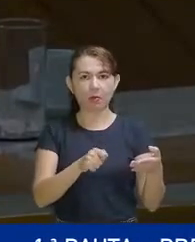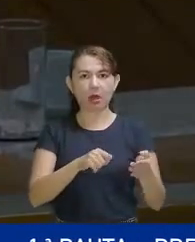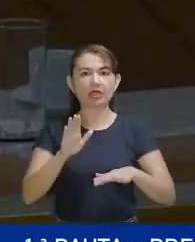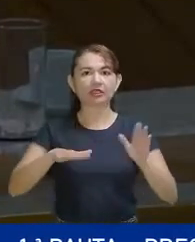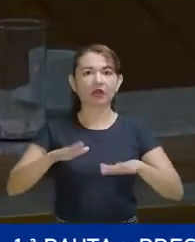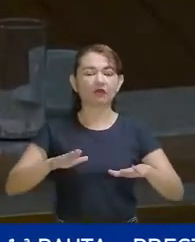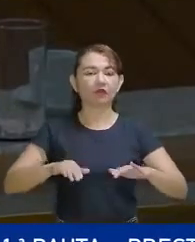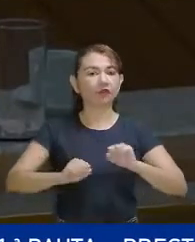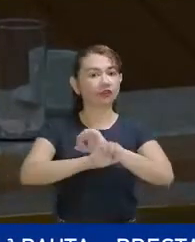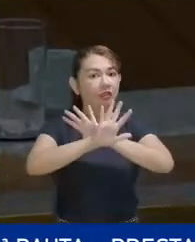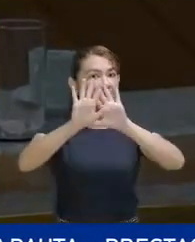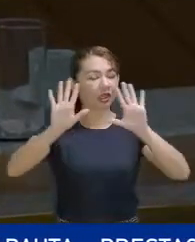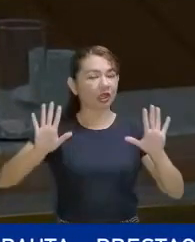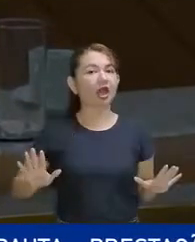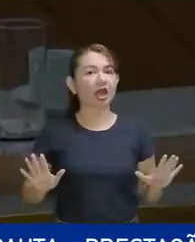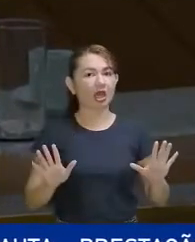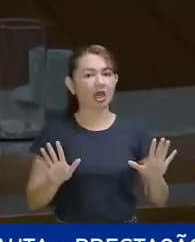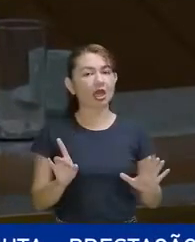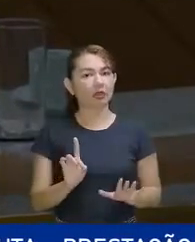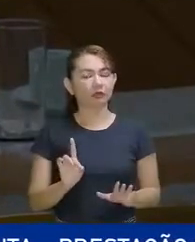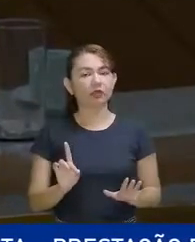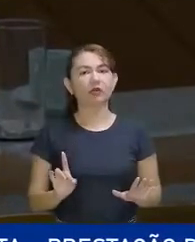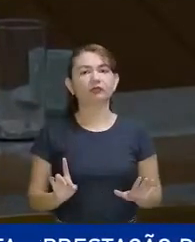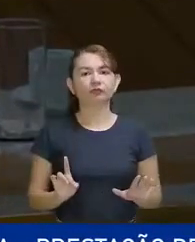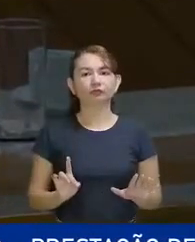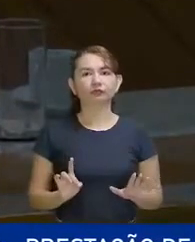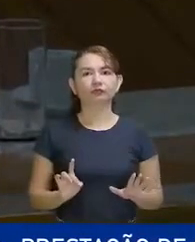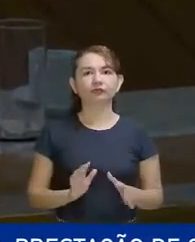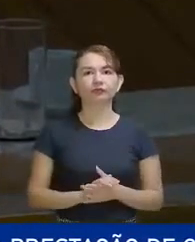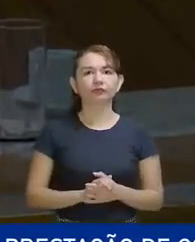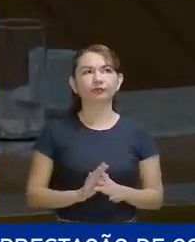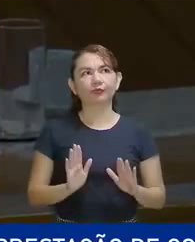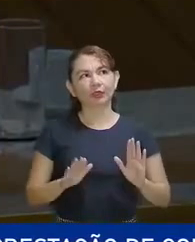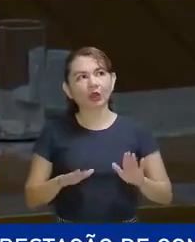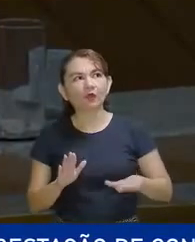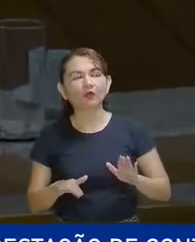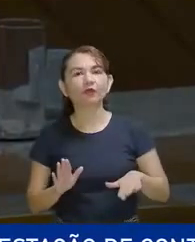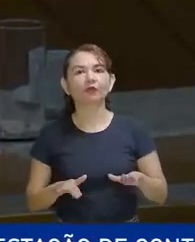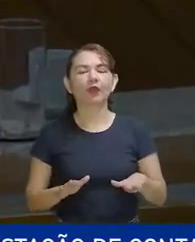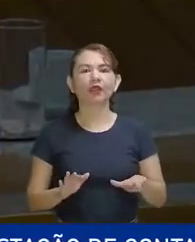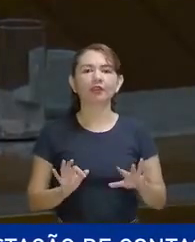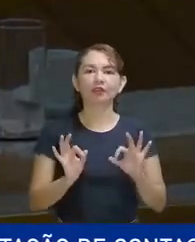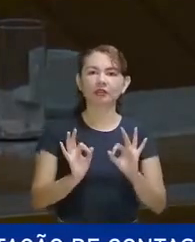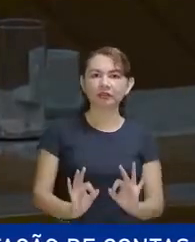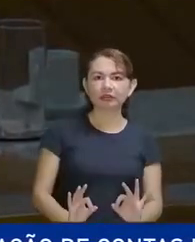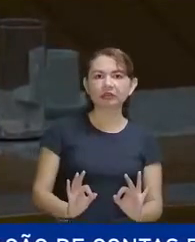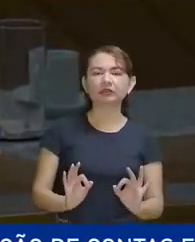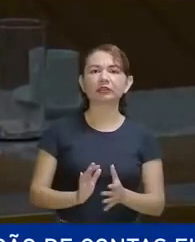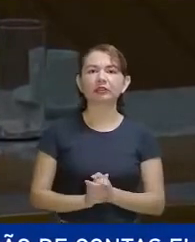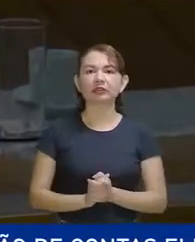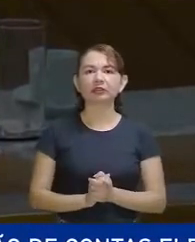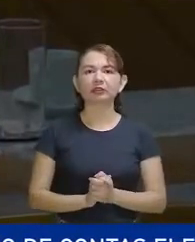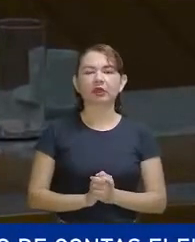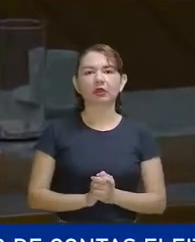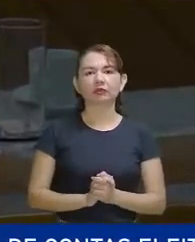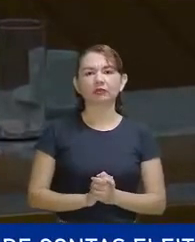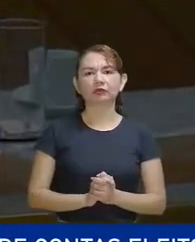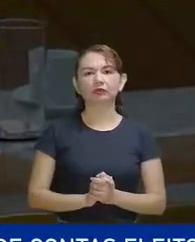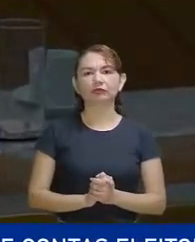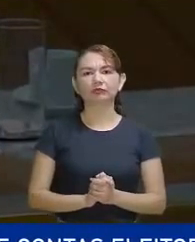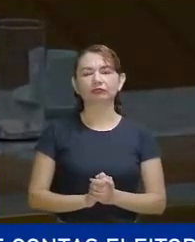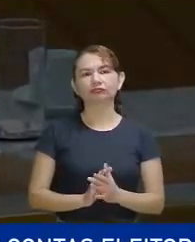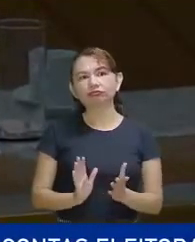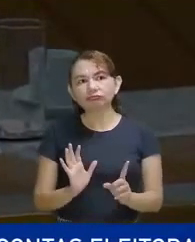ido expressado exatamente o debate que foi conferido e ter feito uma afirmação que acabou induzindo